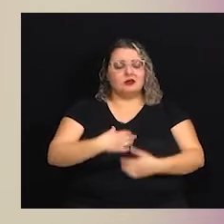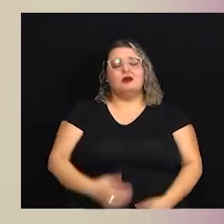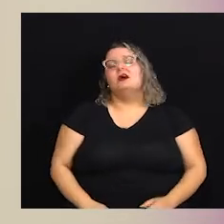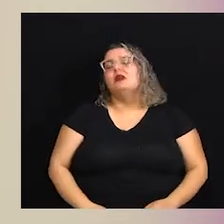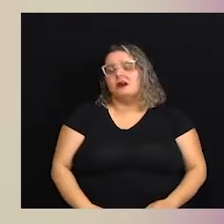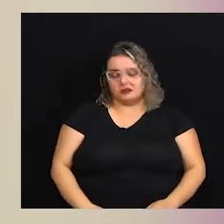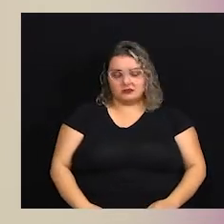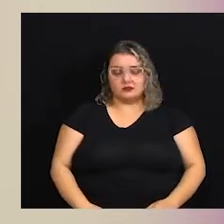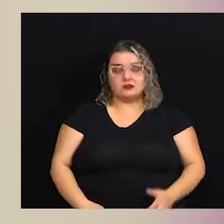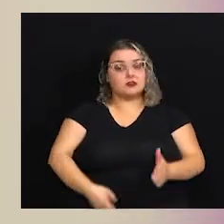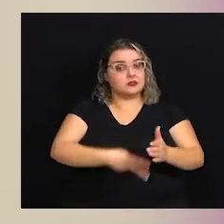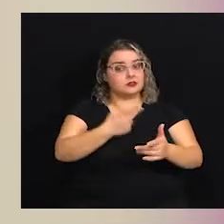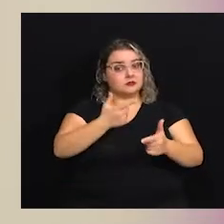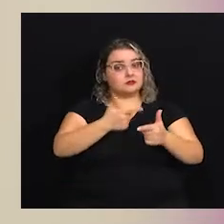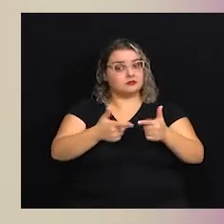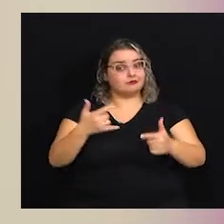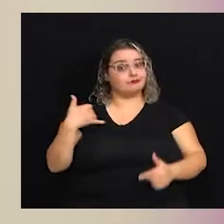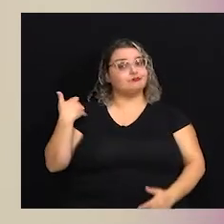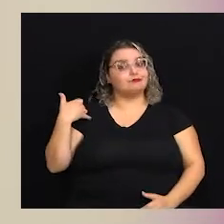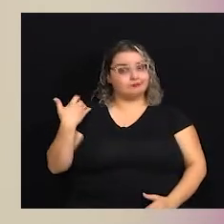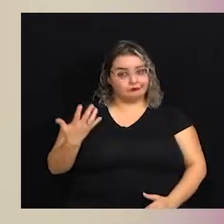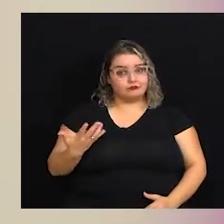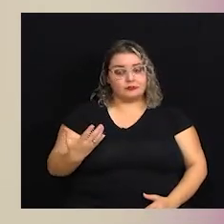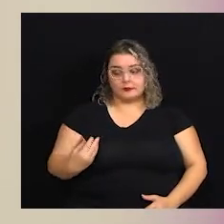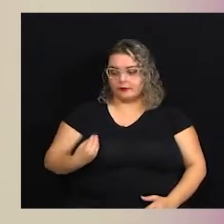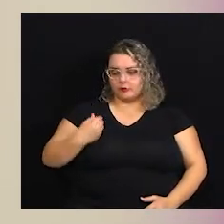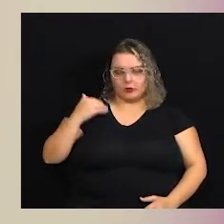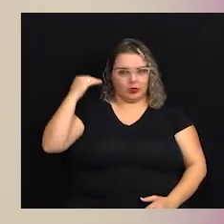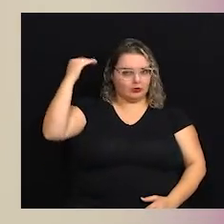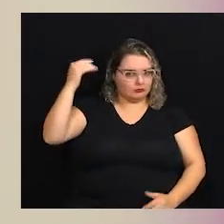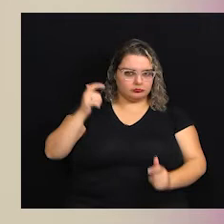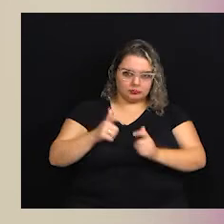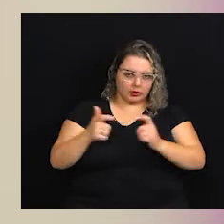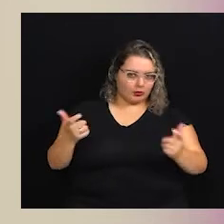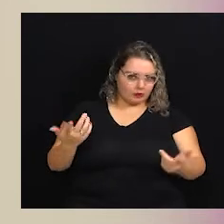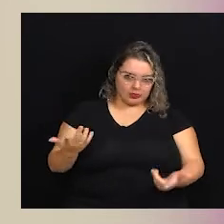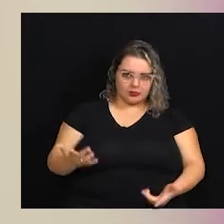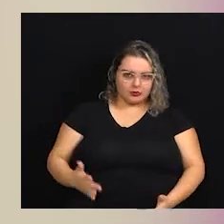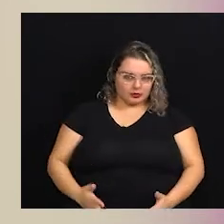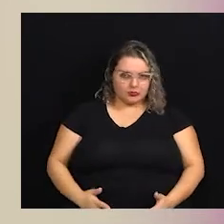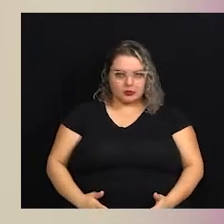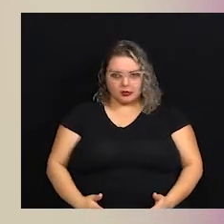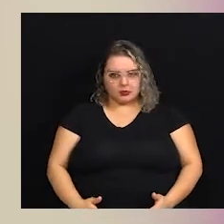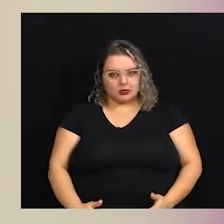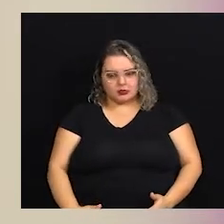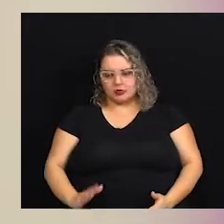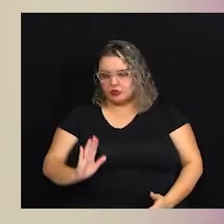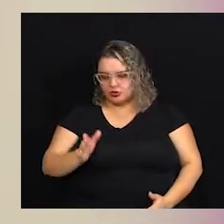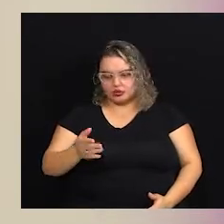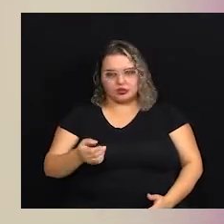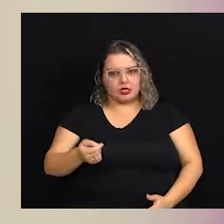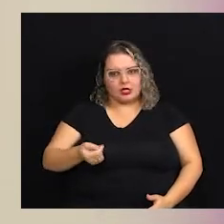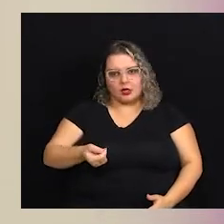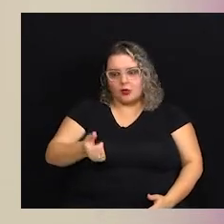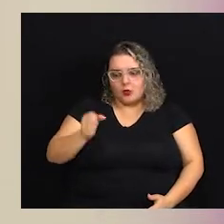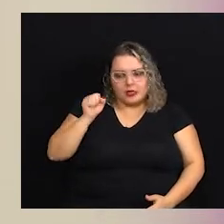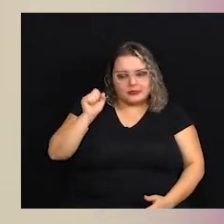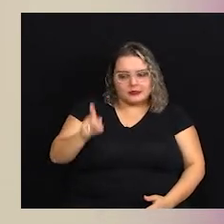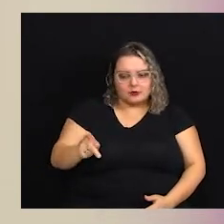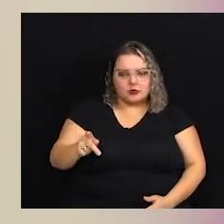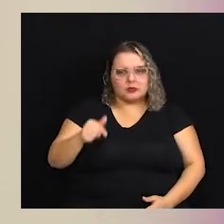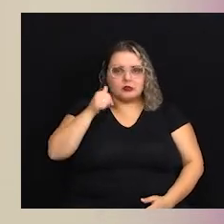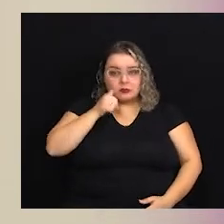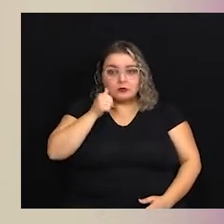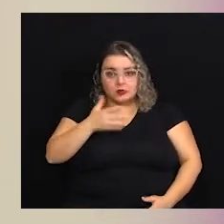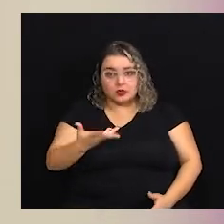Então, chega na segunda metade da vida, onde já está com os filhos criados, a grande maioria, já passou, já está quase se